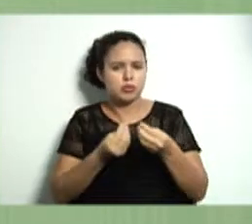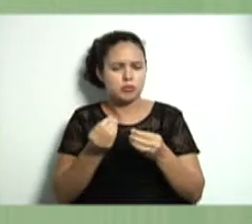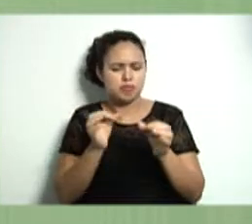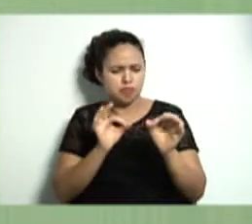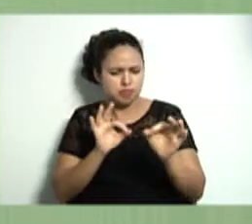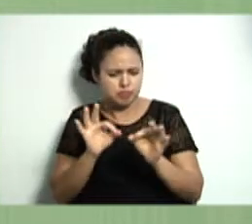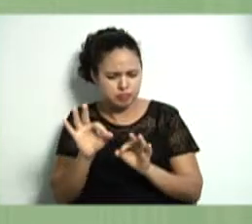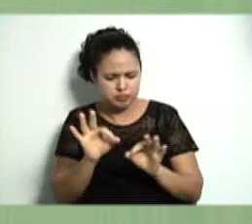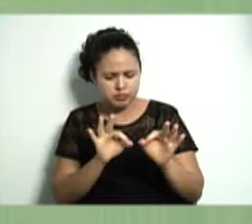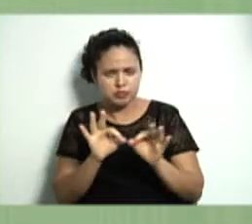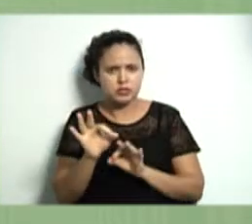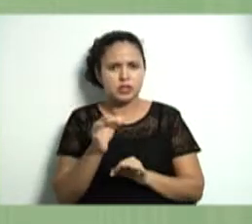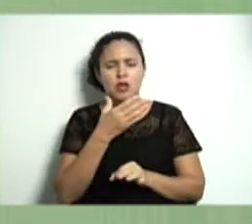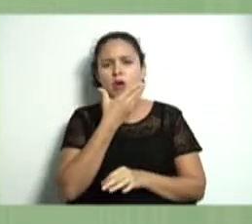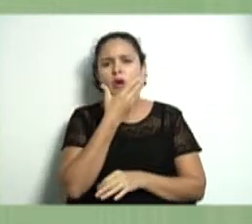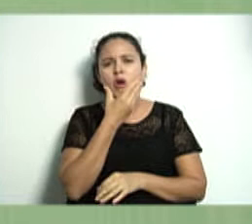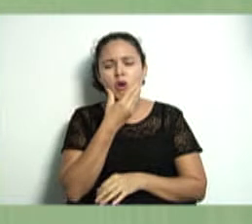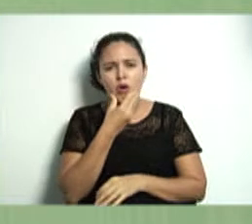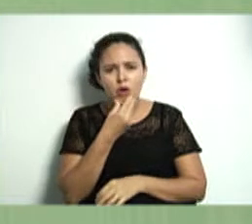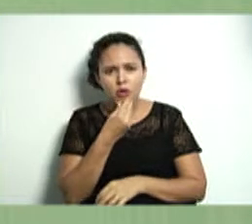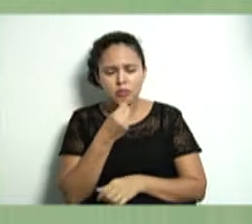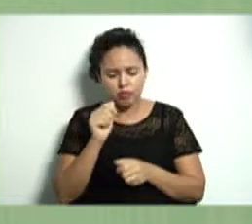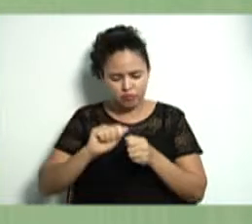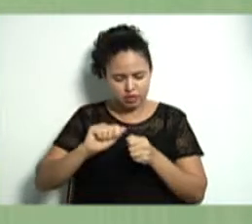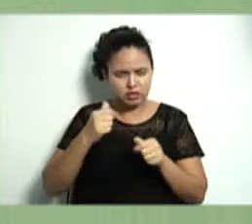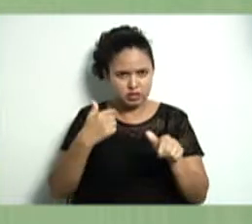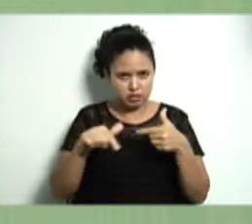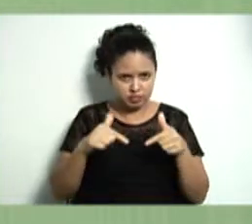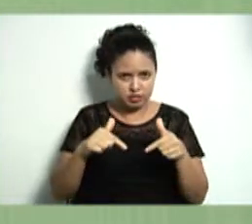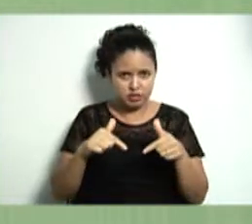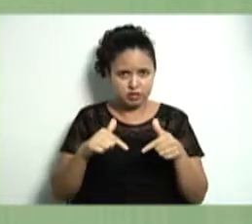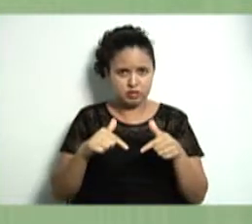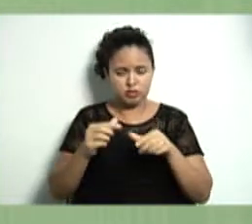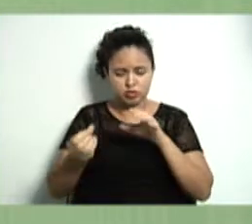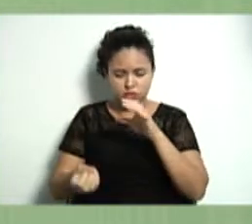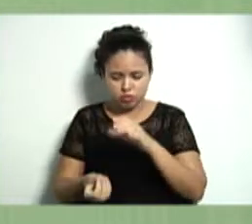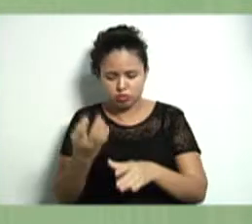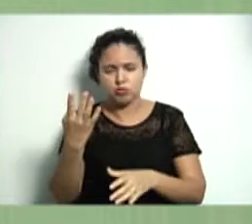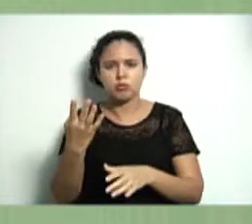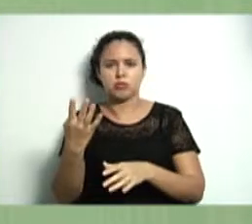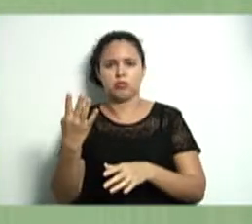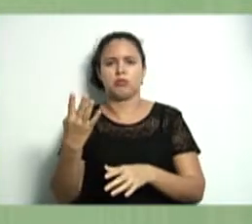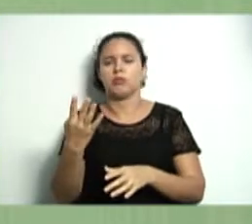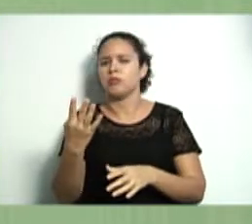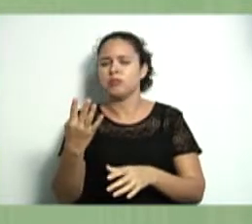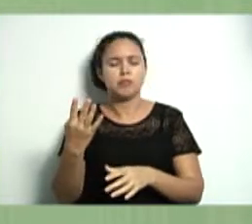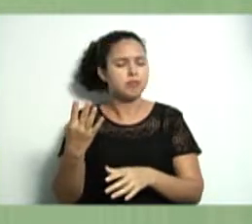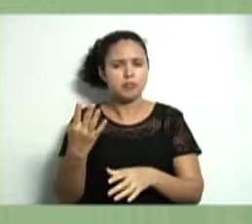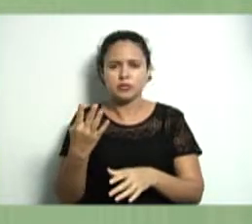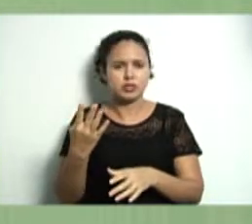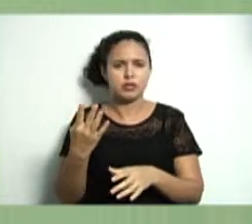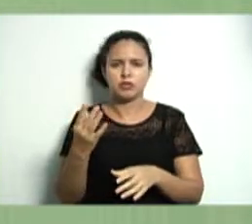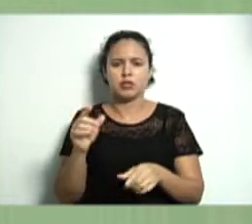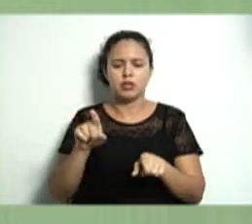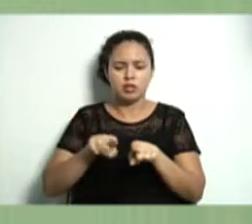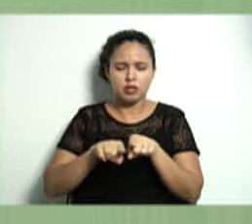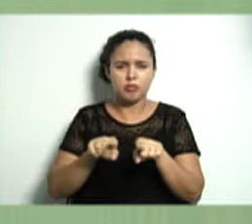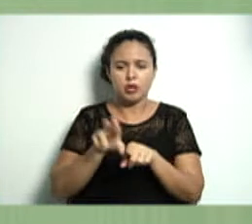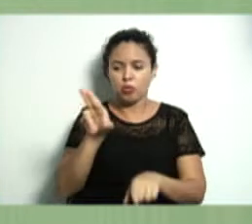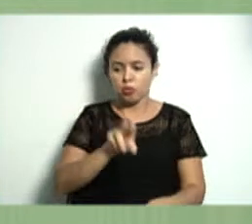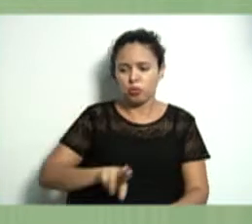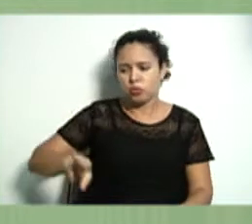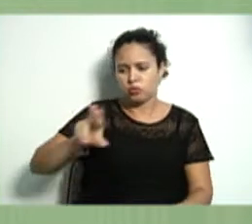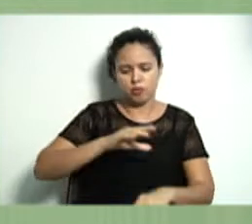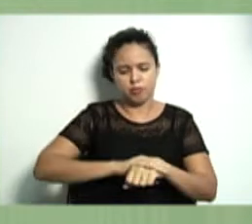desta forma, o homem não realiza trabalho para produzir todos os bens de que necessita, nem usa a mão